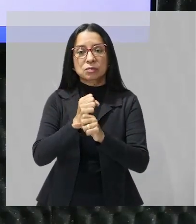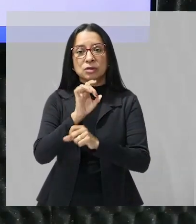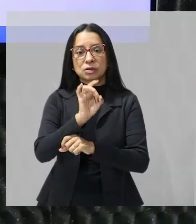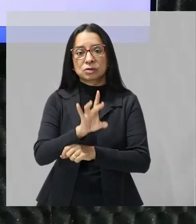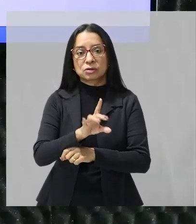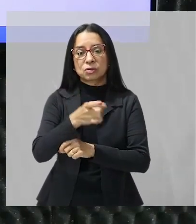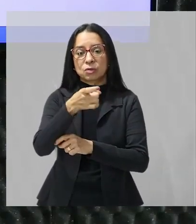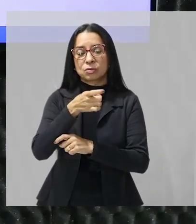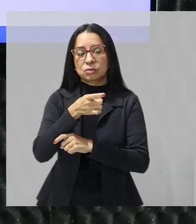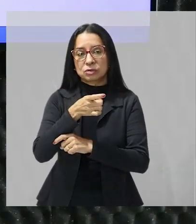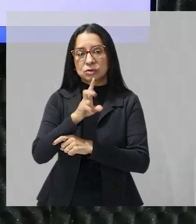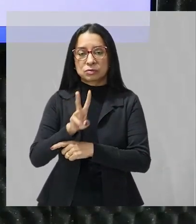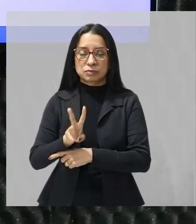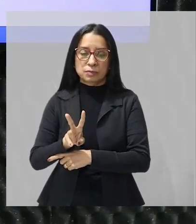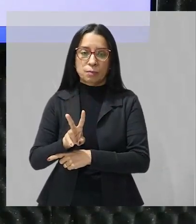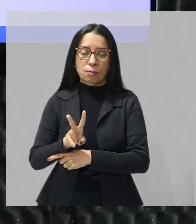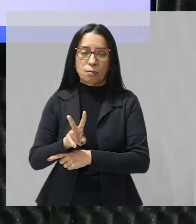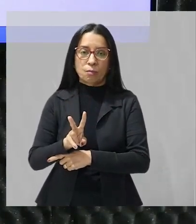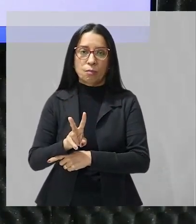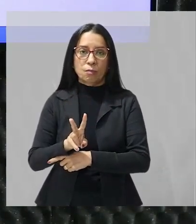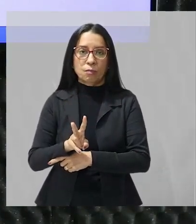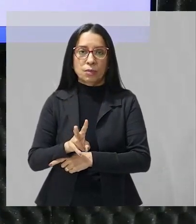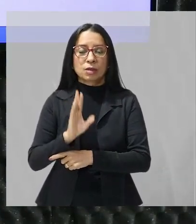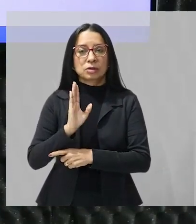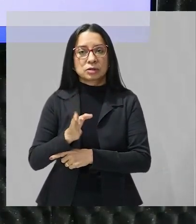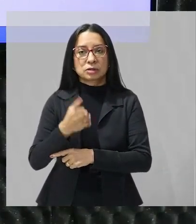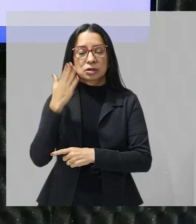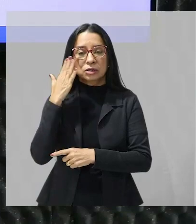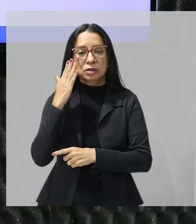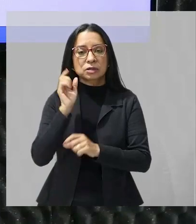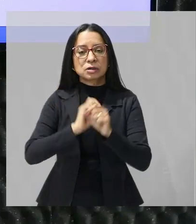o x do vértice, tá bom? Então, você